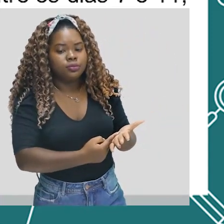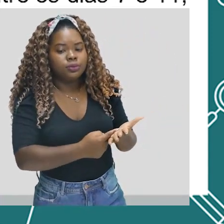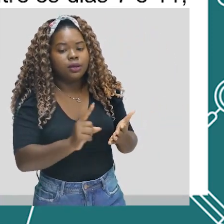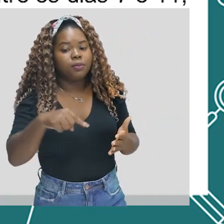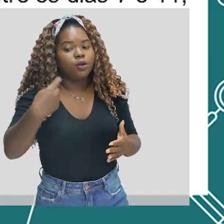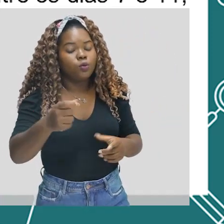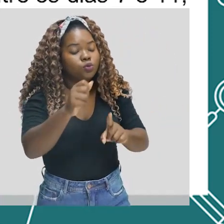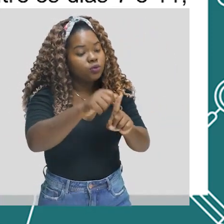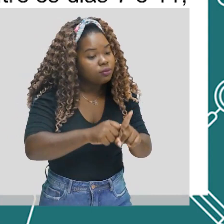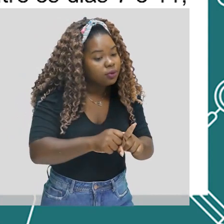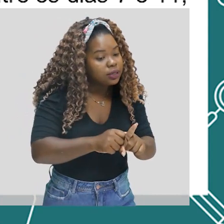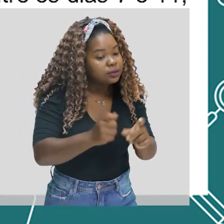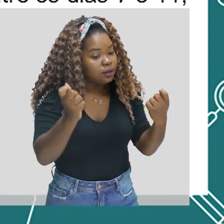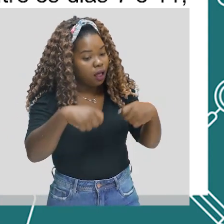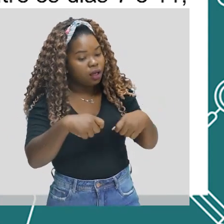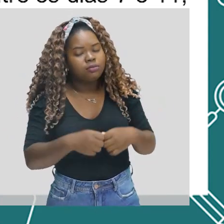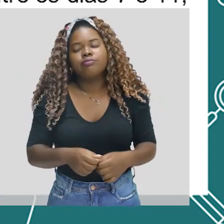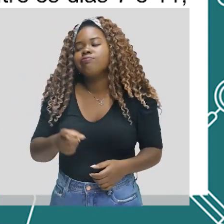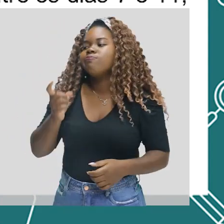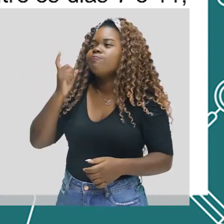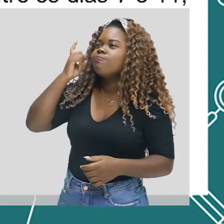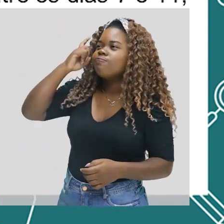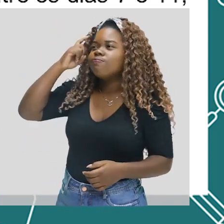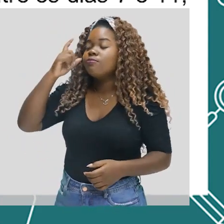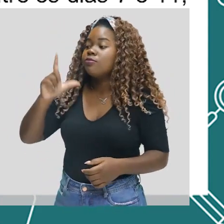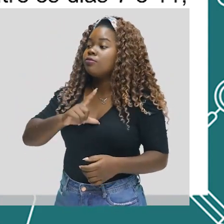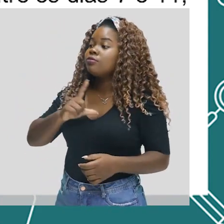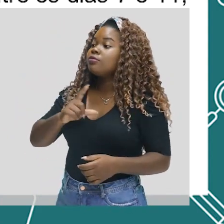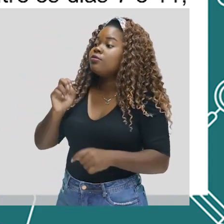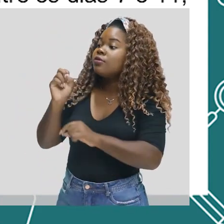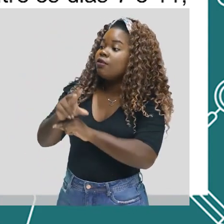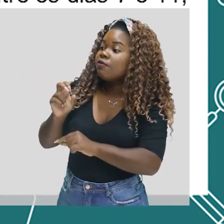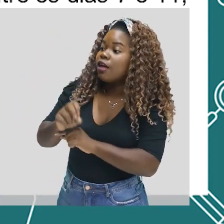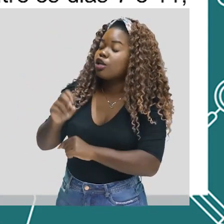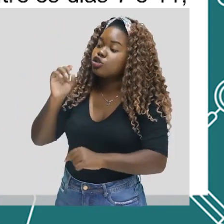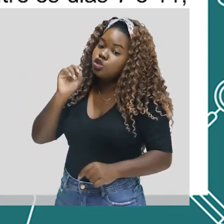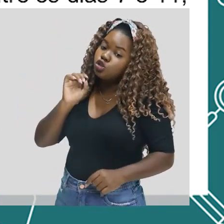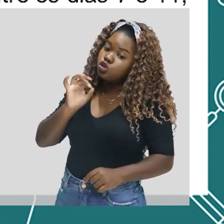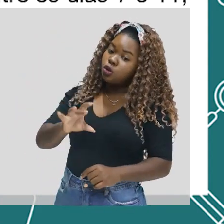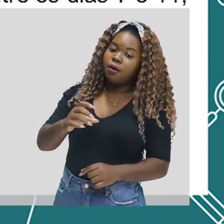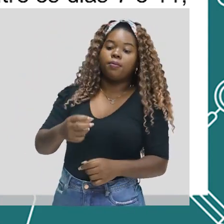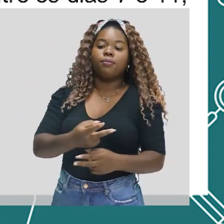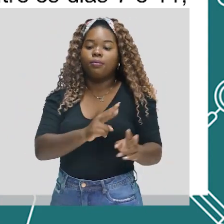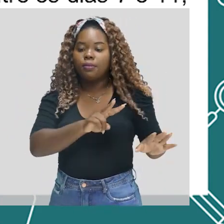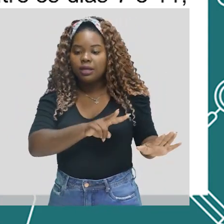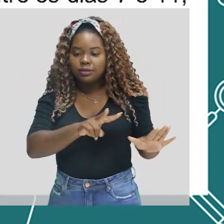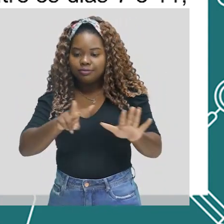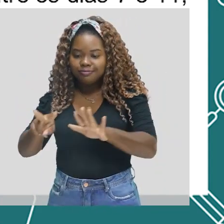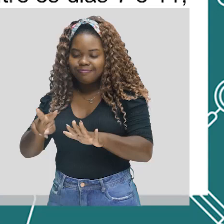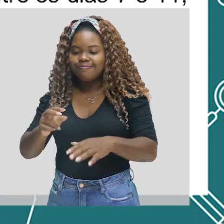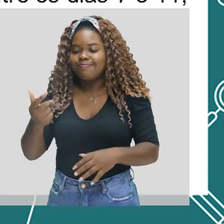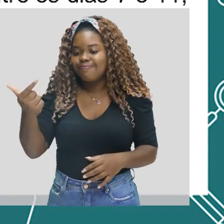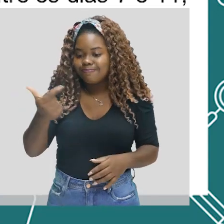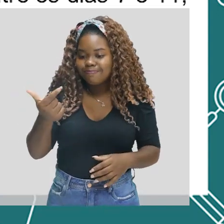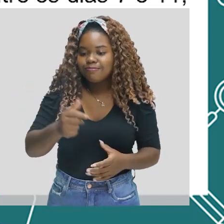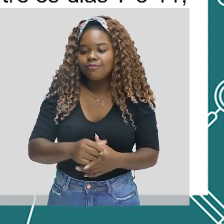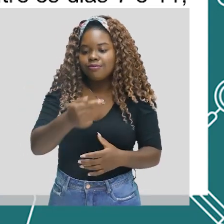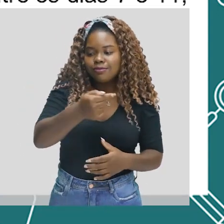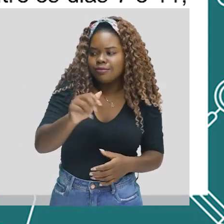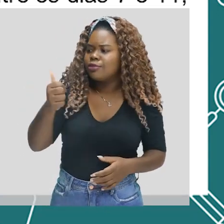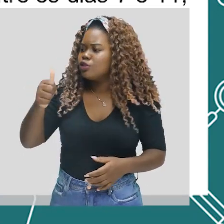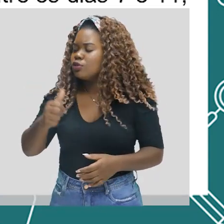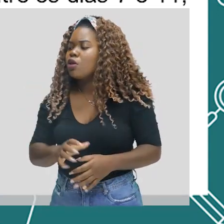se possível. O doutor tem vaga apenas para a segunda semana, entre os dias 7 e 11. Qual a